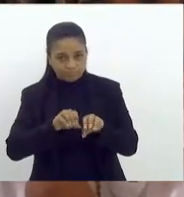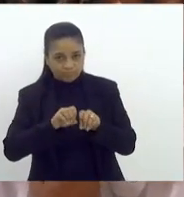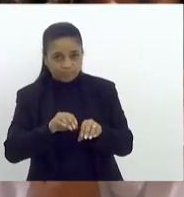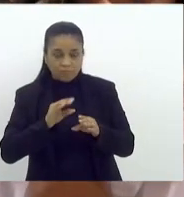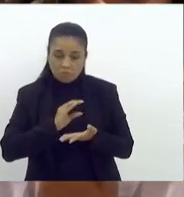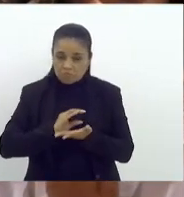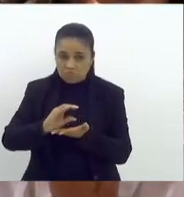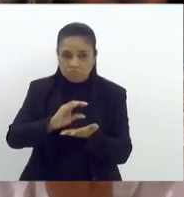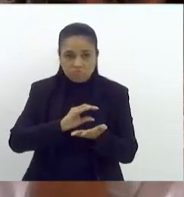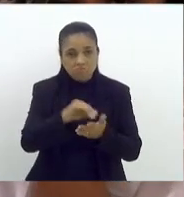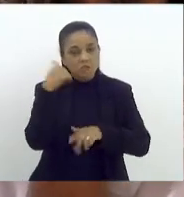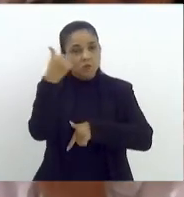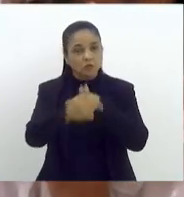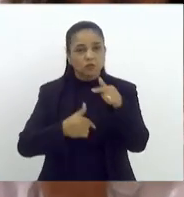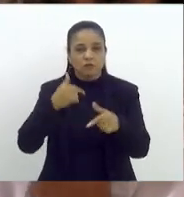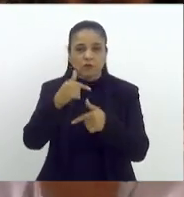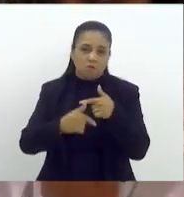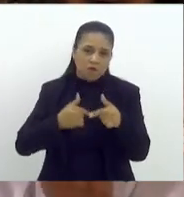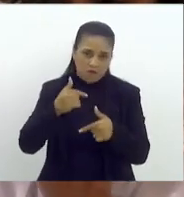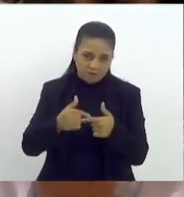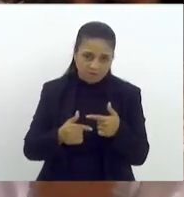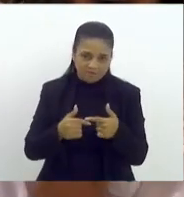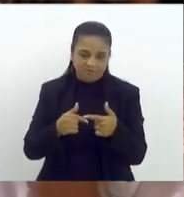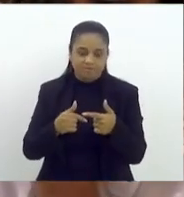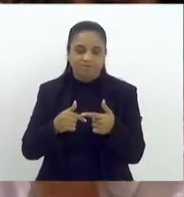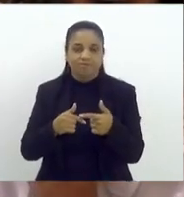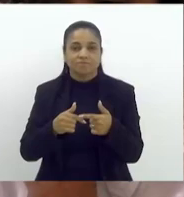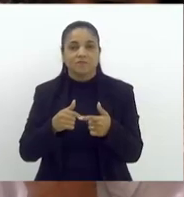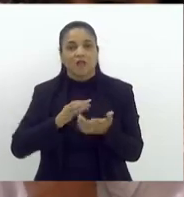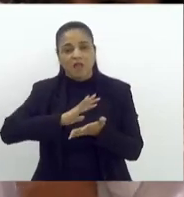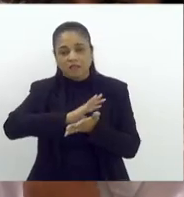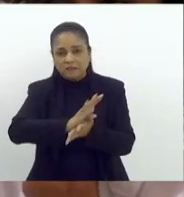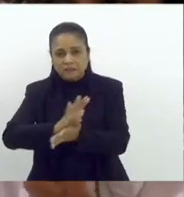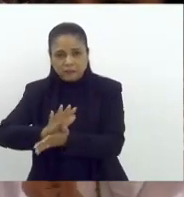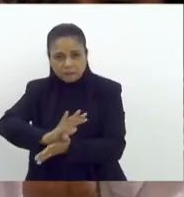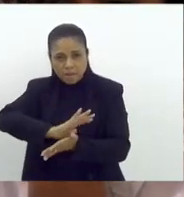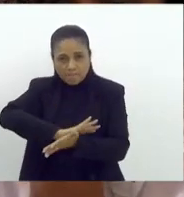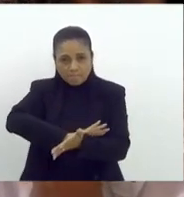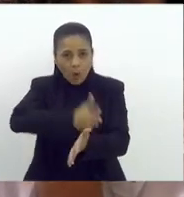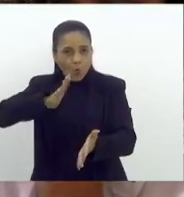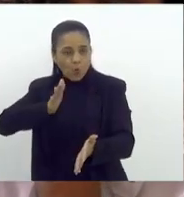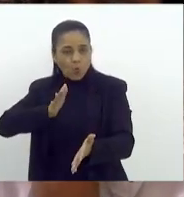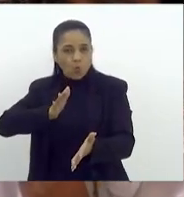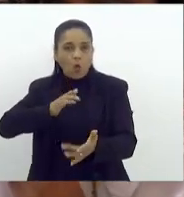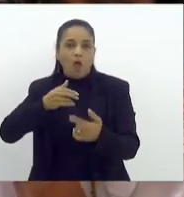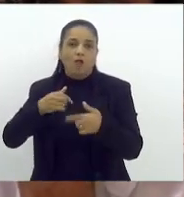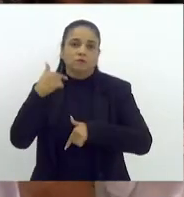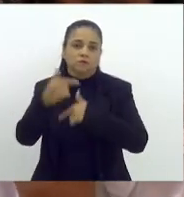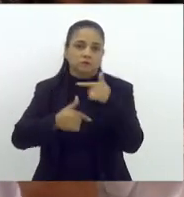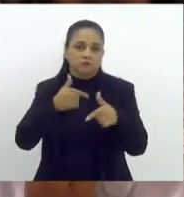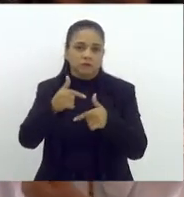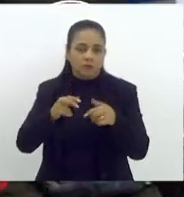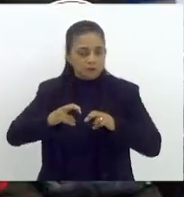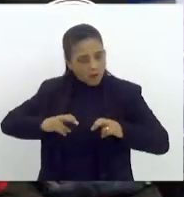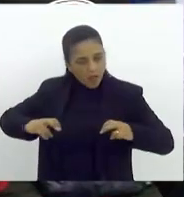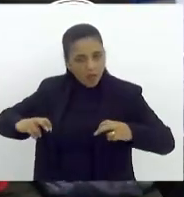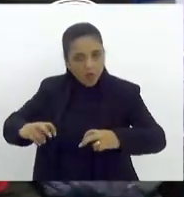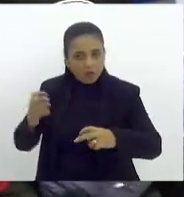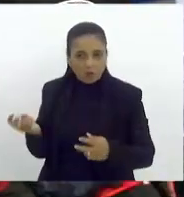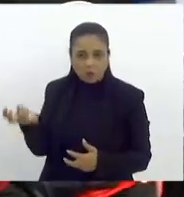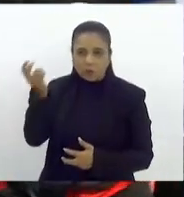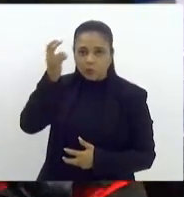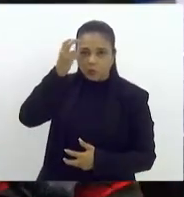remunerado pelos trabalhos realizados a discriminarização dos trabalhos realizados nas rodas culturais